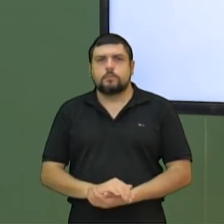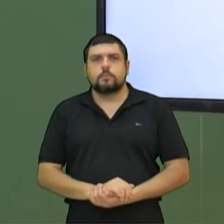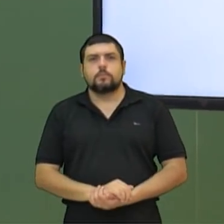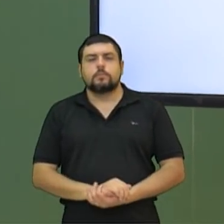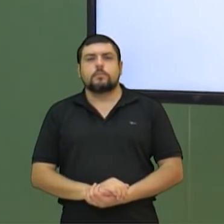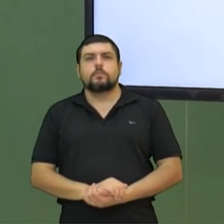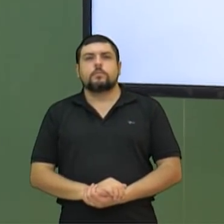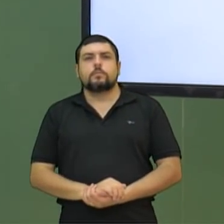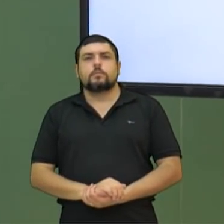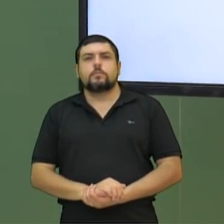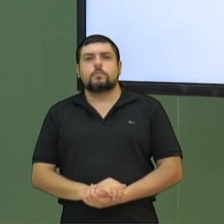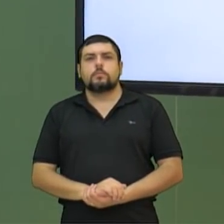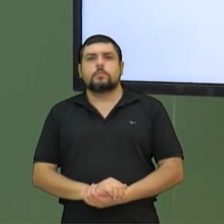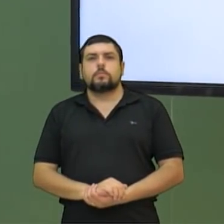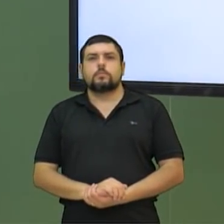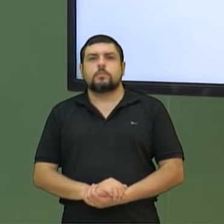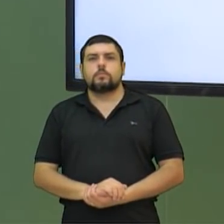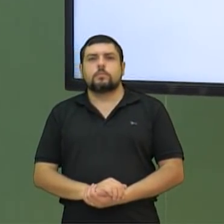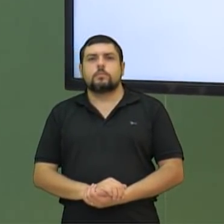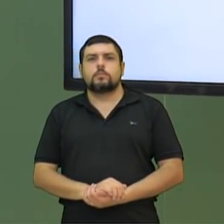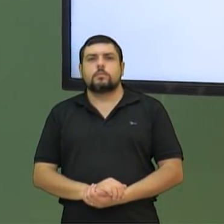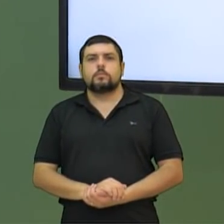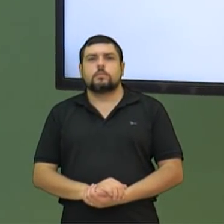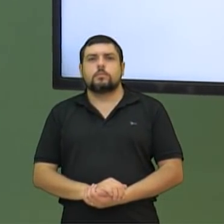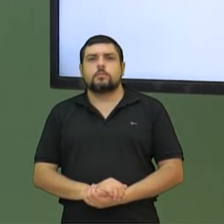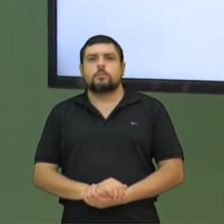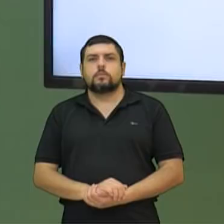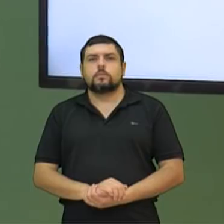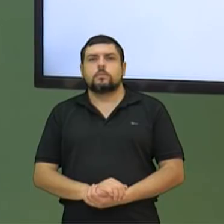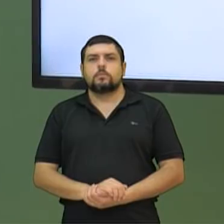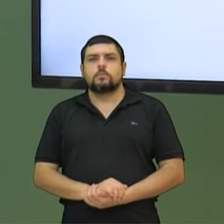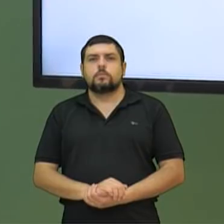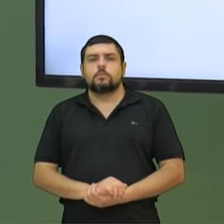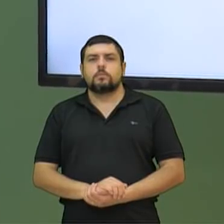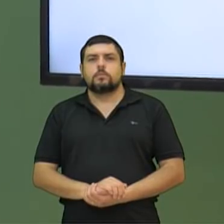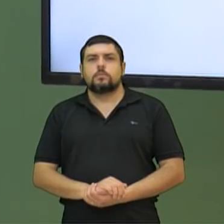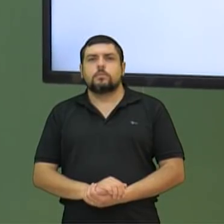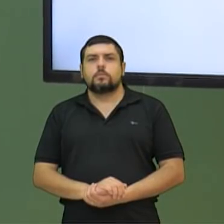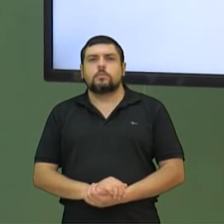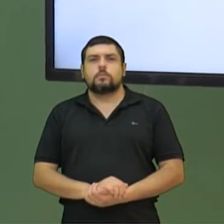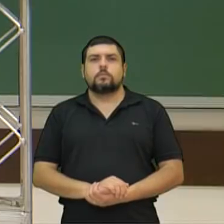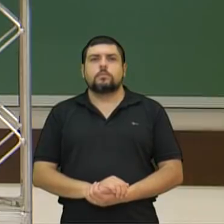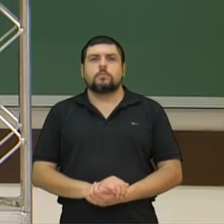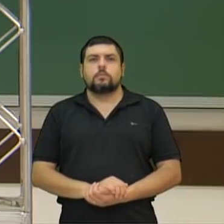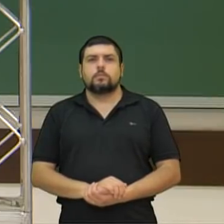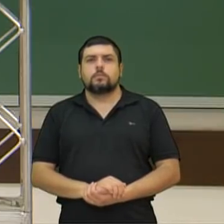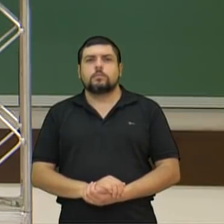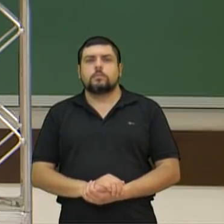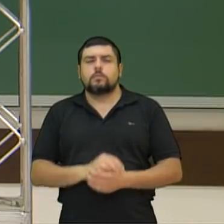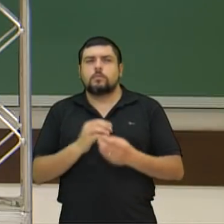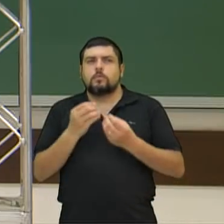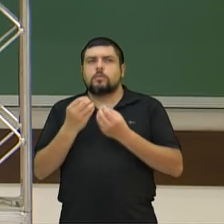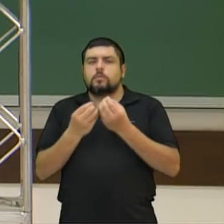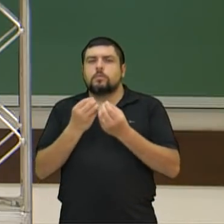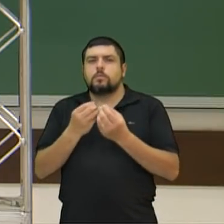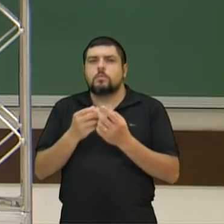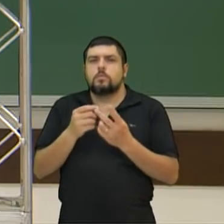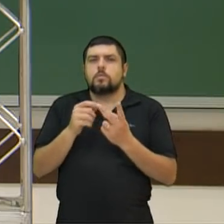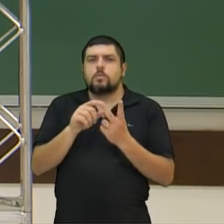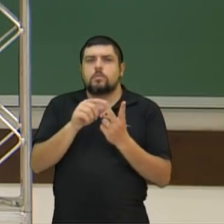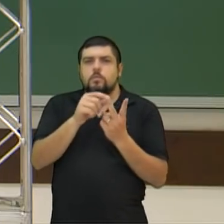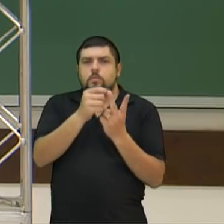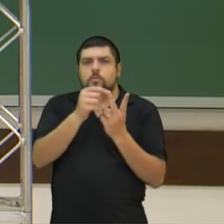Quem é o índice? O índice aqui, quando não aparece, é 2, tá? E o expoente é